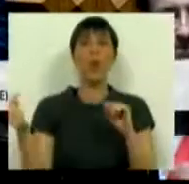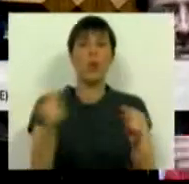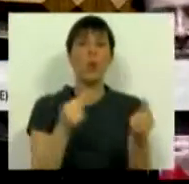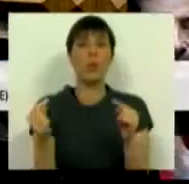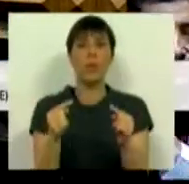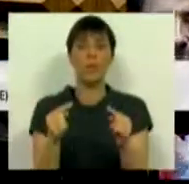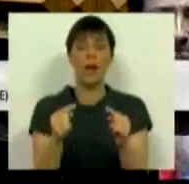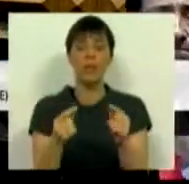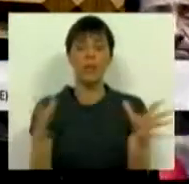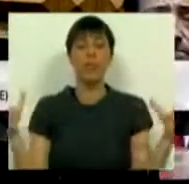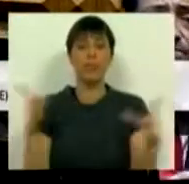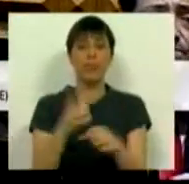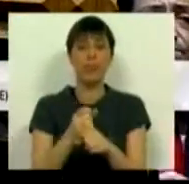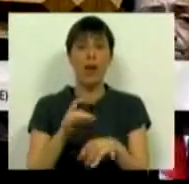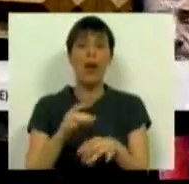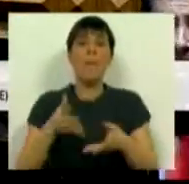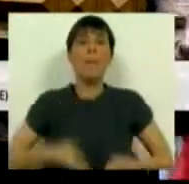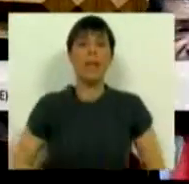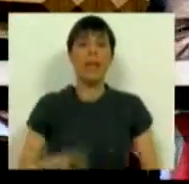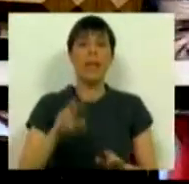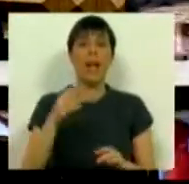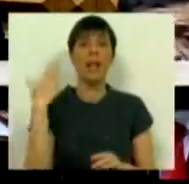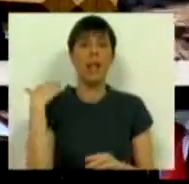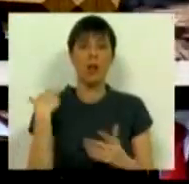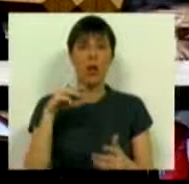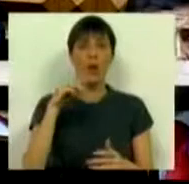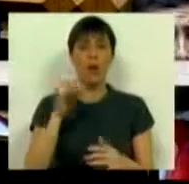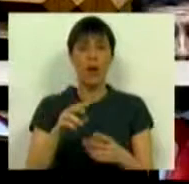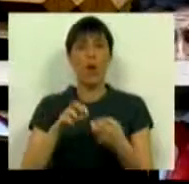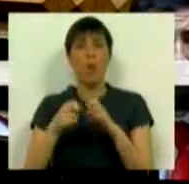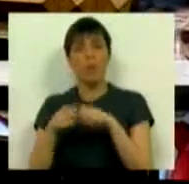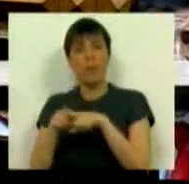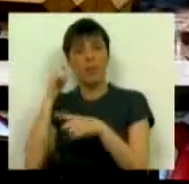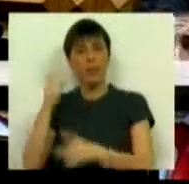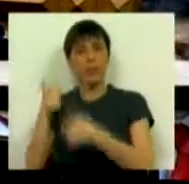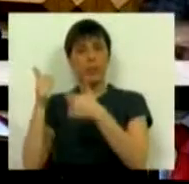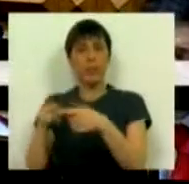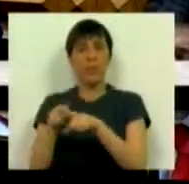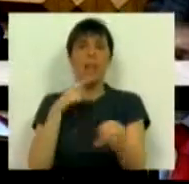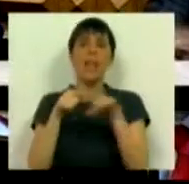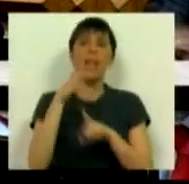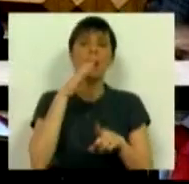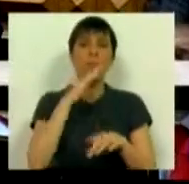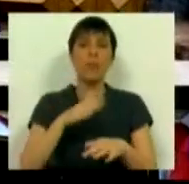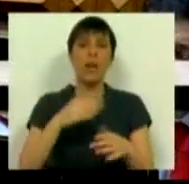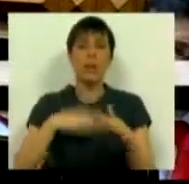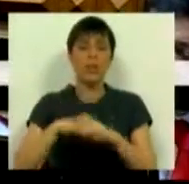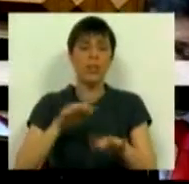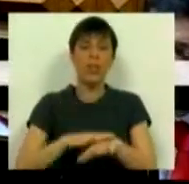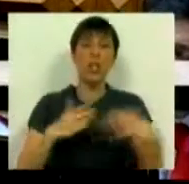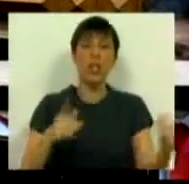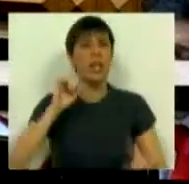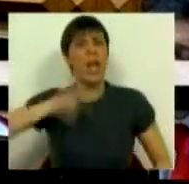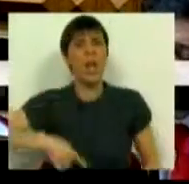em torno do desmantelamento da maternidade Alfredo da Costa com uma querela política ou partidária de deputados de extrema-esquerda,